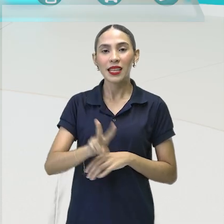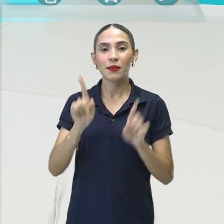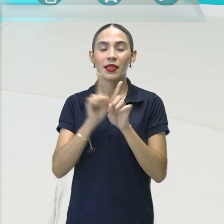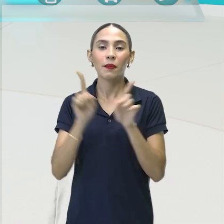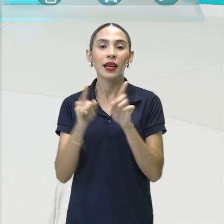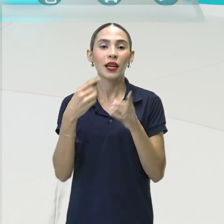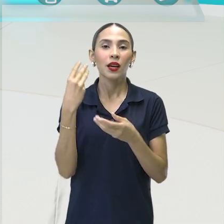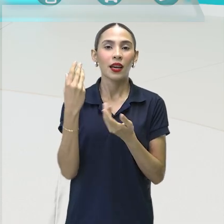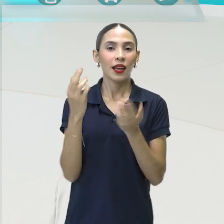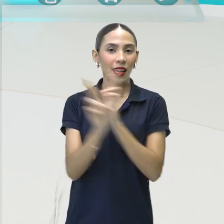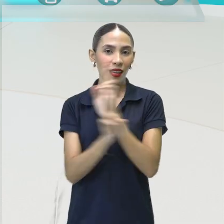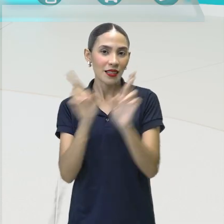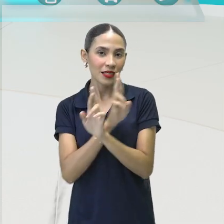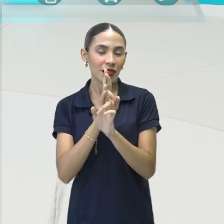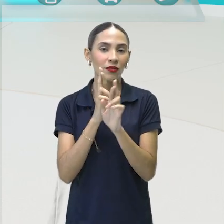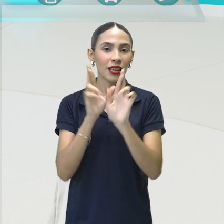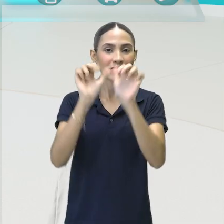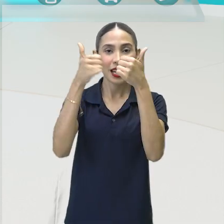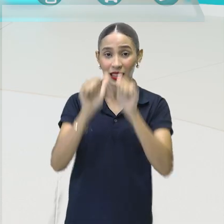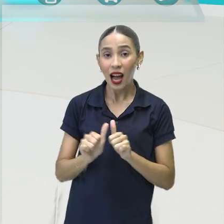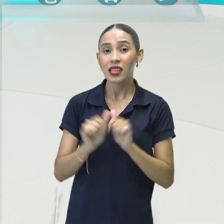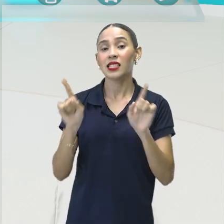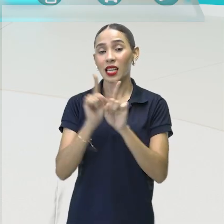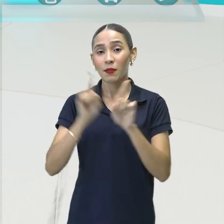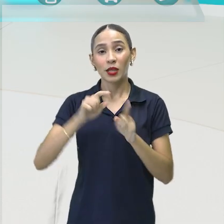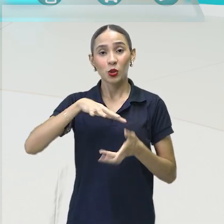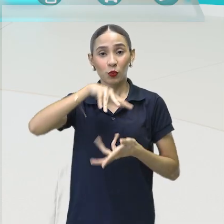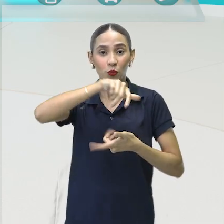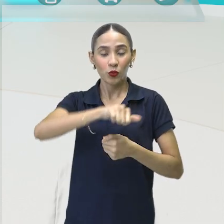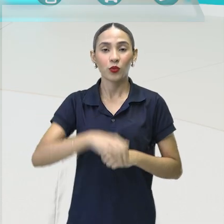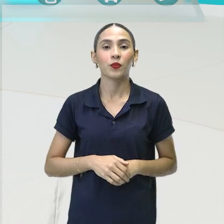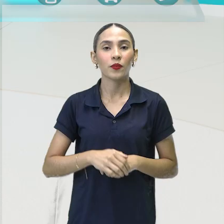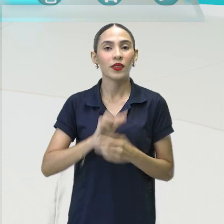enxergar com relação a essa leitura também de mundo,